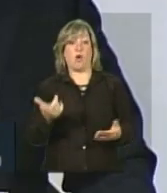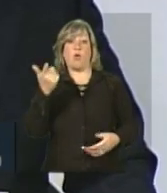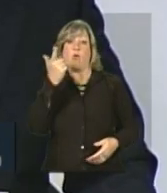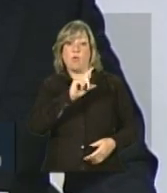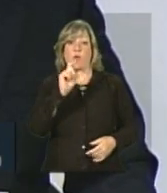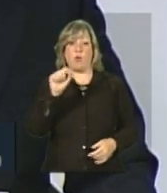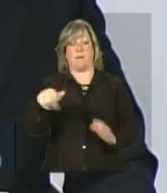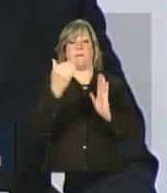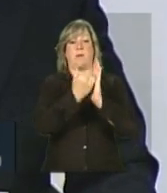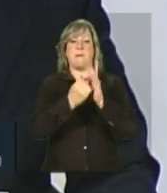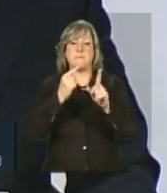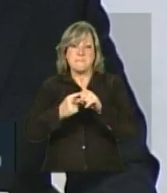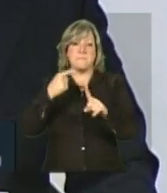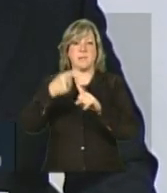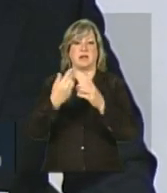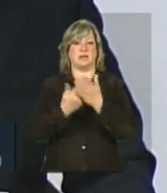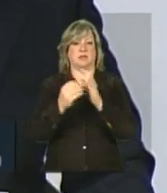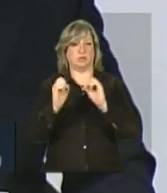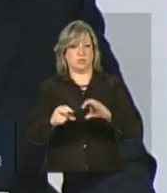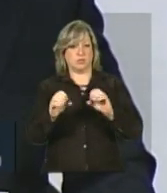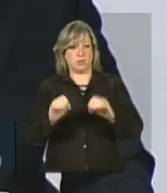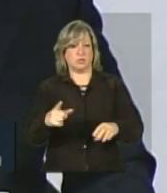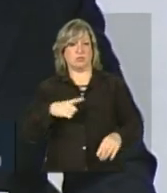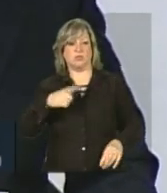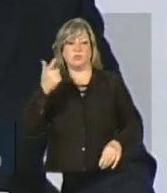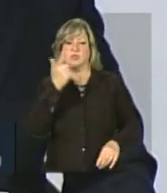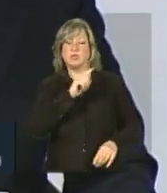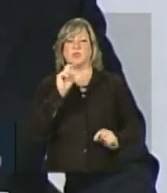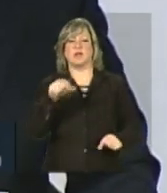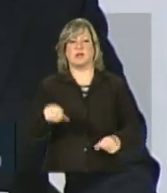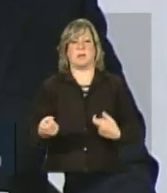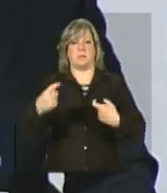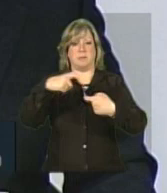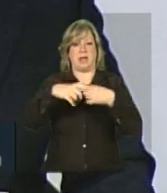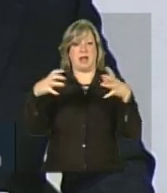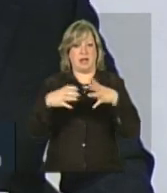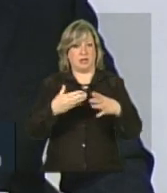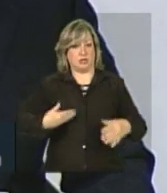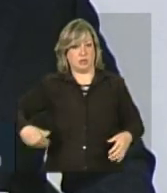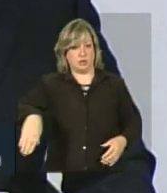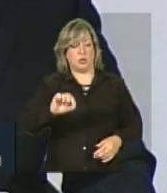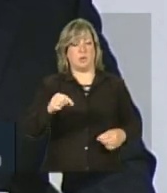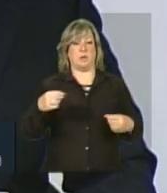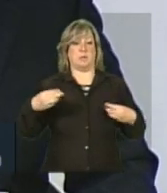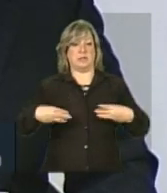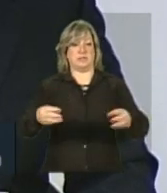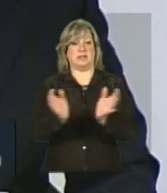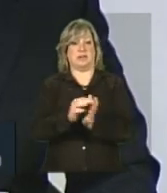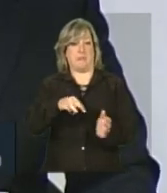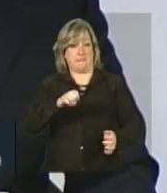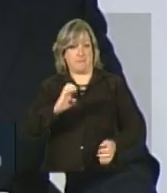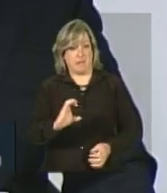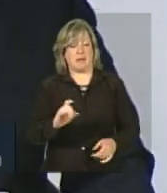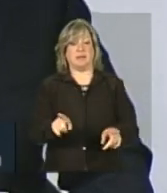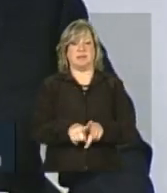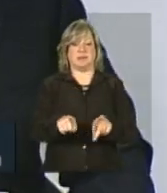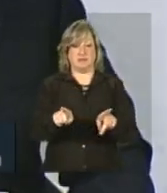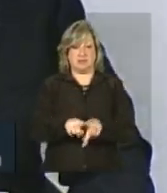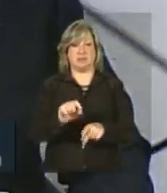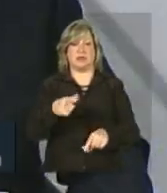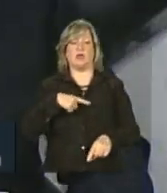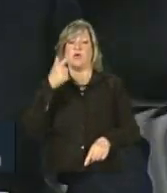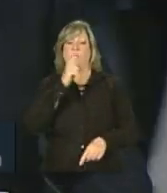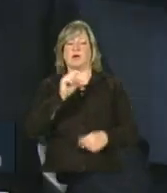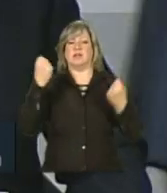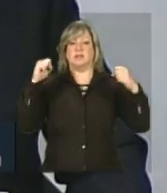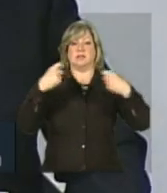do programa Mais Educação, que é 3 vezes maior do que essa parceria entre nós e o Ministério da Educação para oferecer na escola o acesso